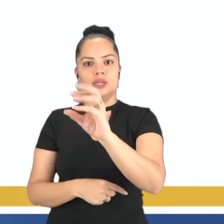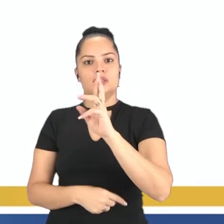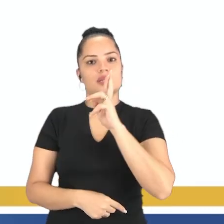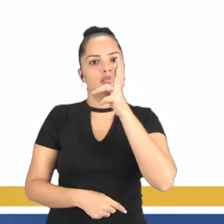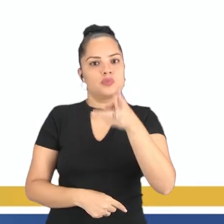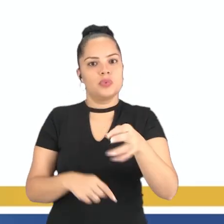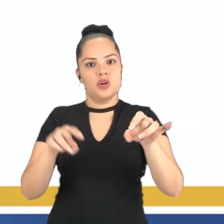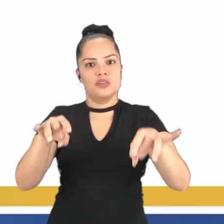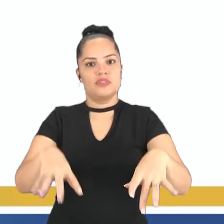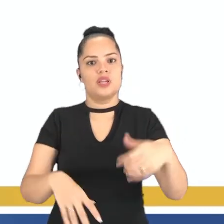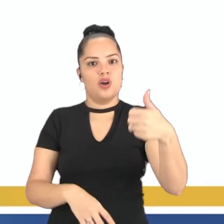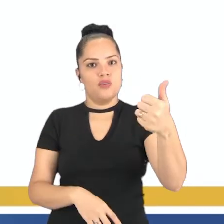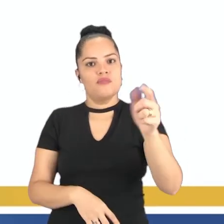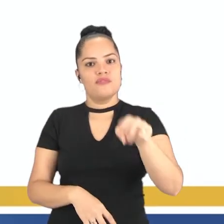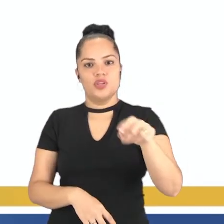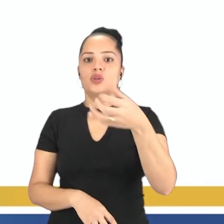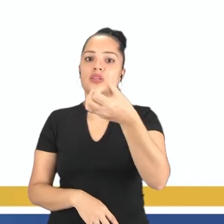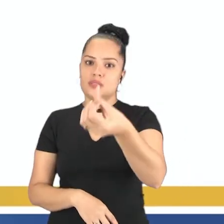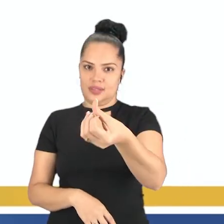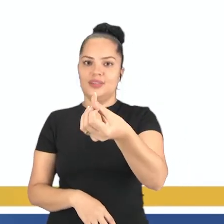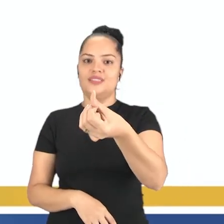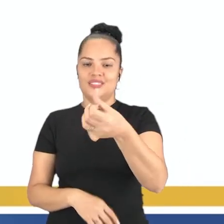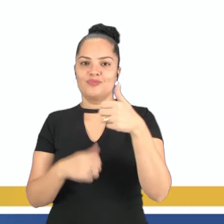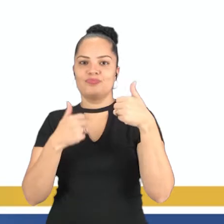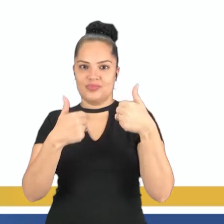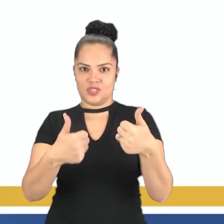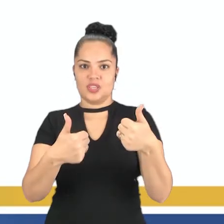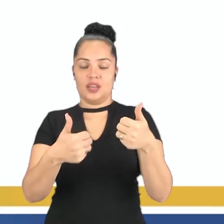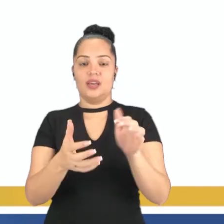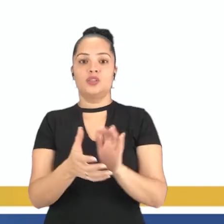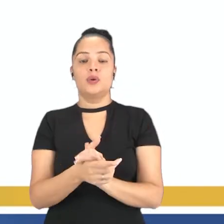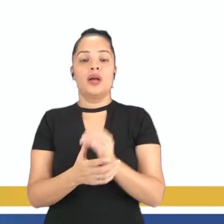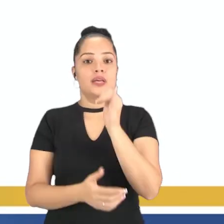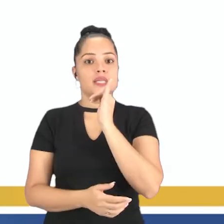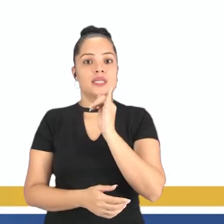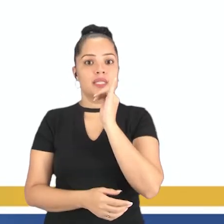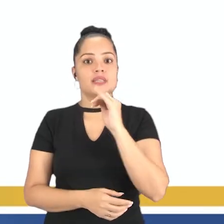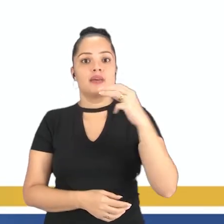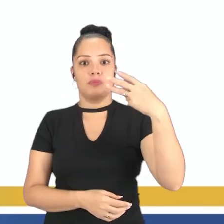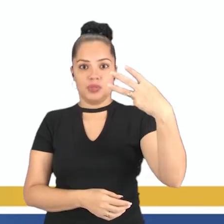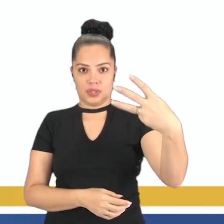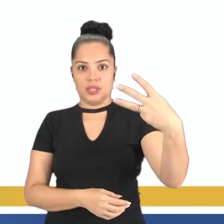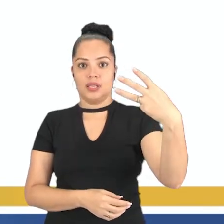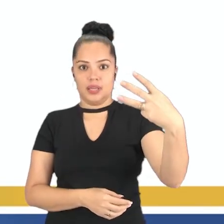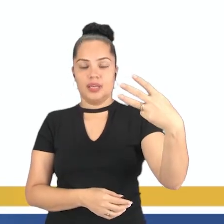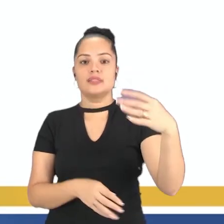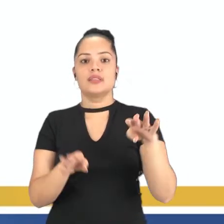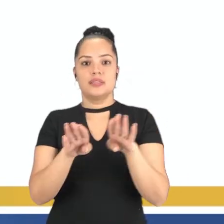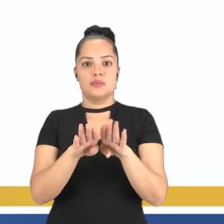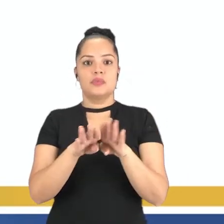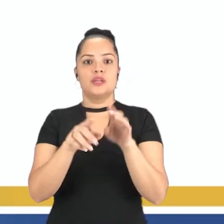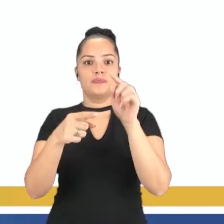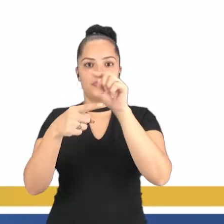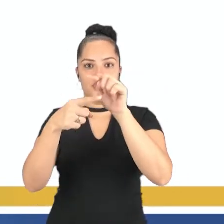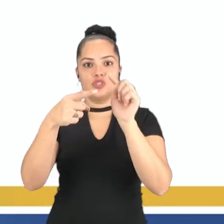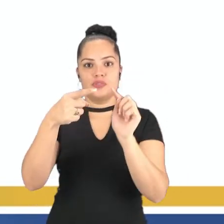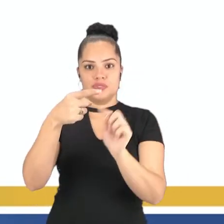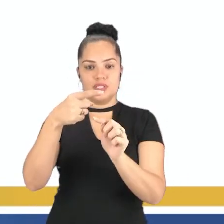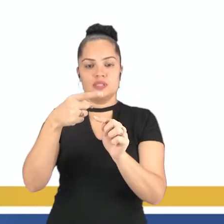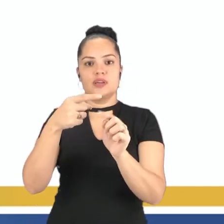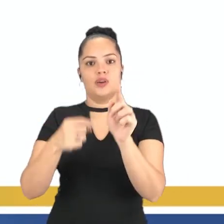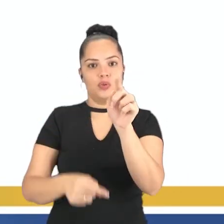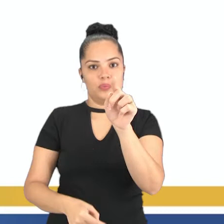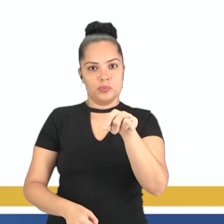1,6. Beleza? Então, ó, a terceira situação, pessoal, é divisão entre decimais. Ou seja, os